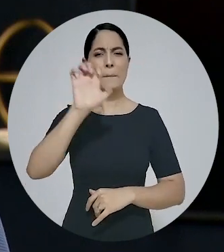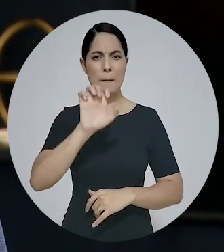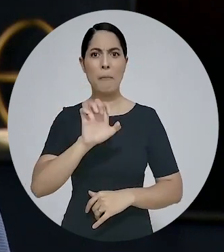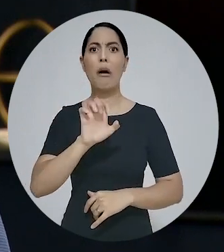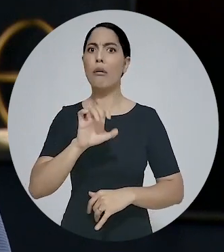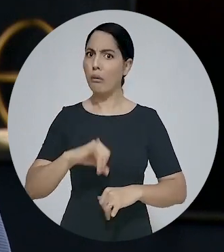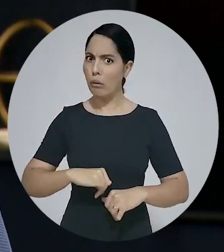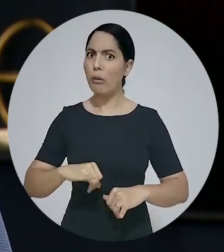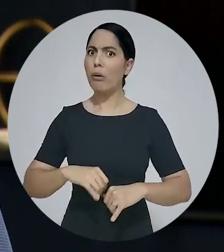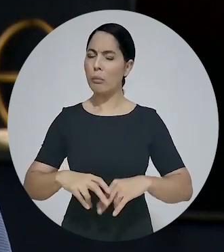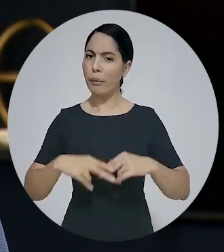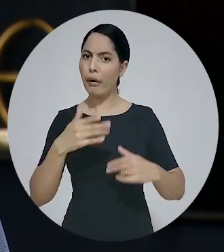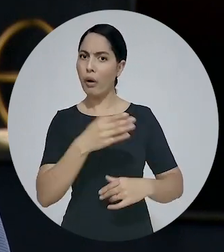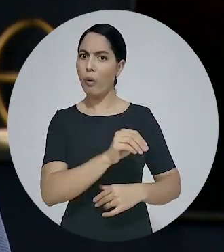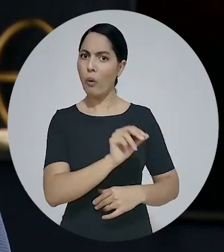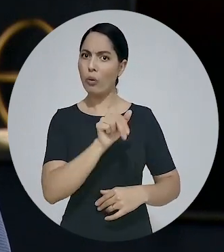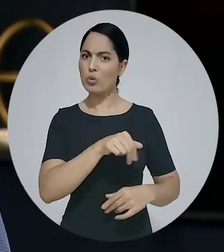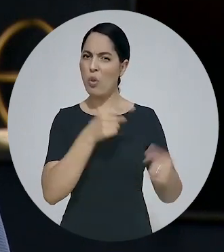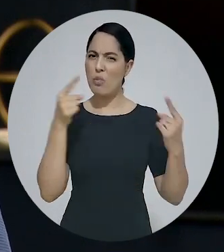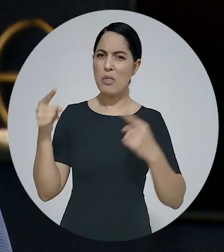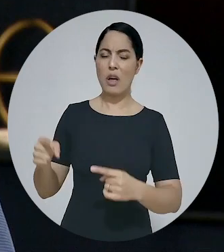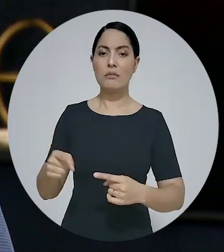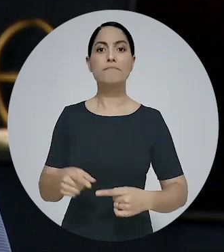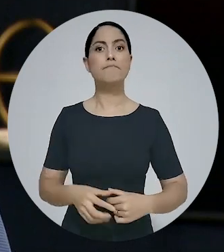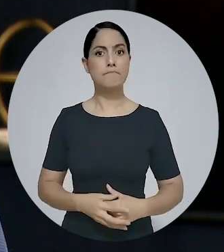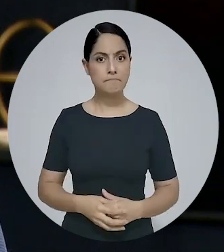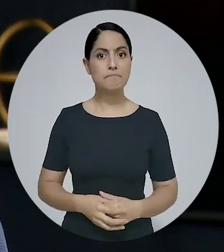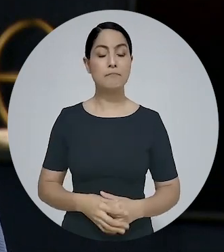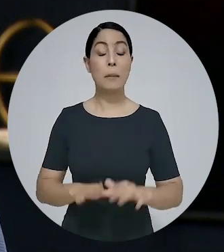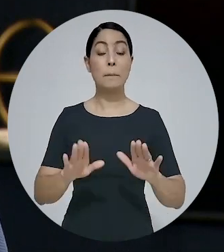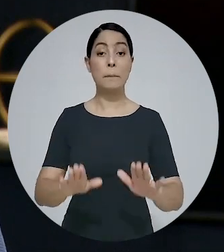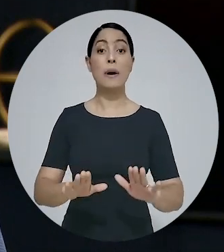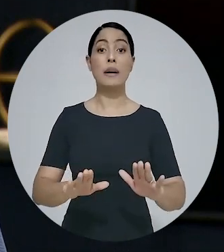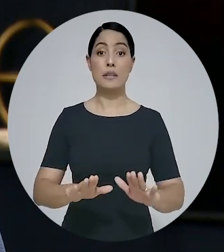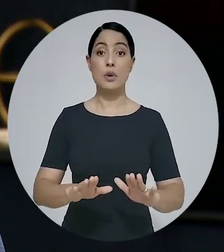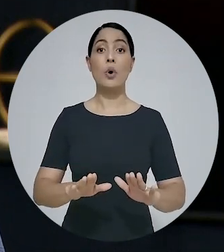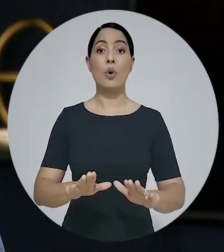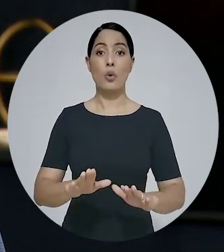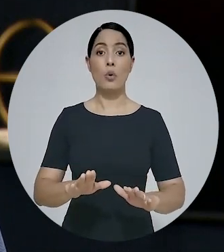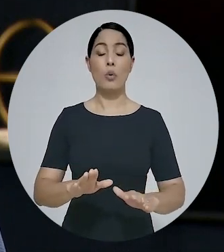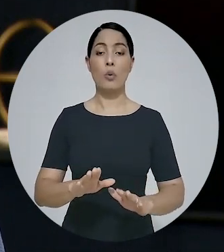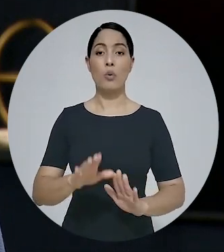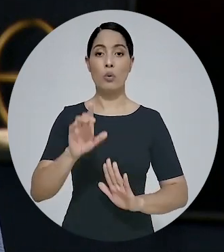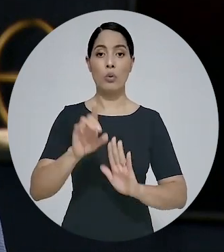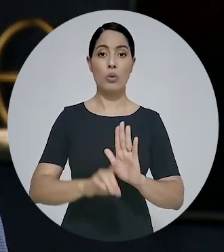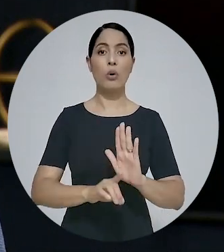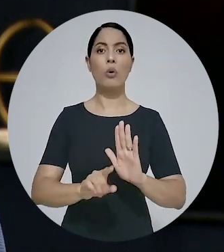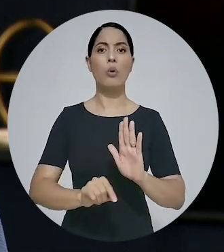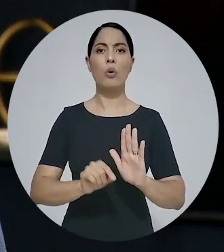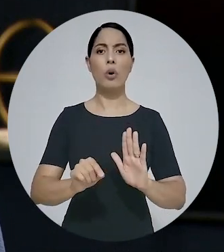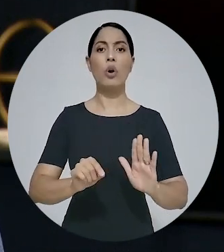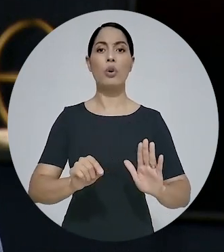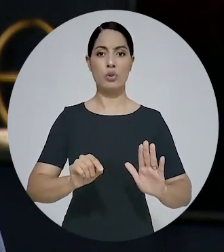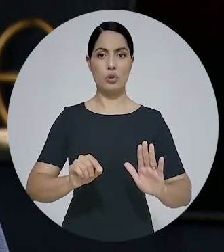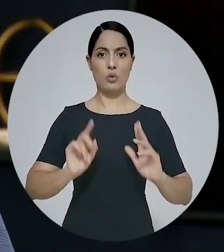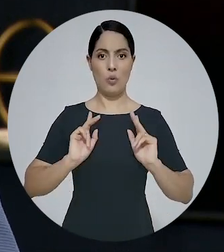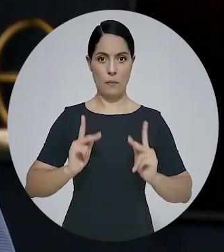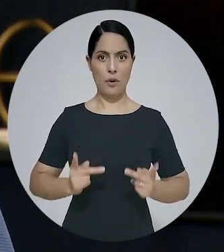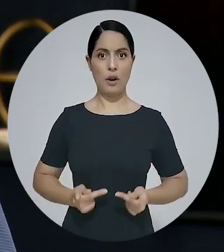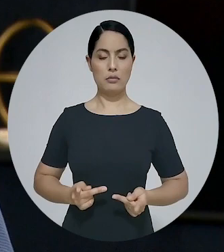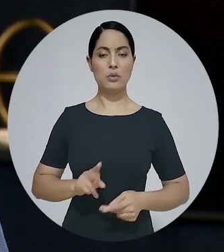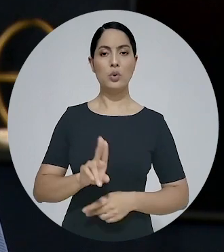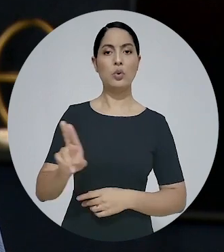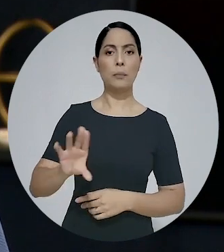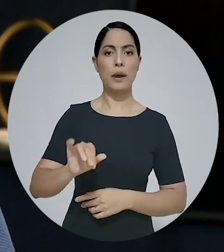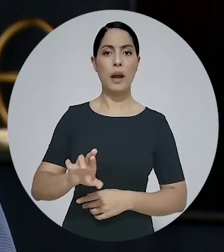em diversos estados. O presidente da Subcomissão de Assuntos Internacionais em Direitos Humanos, Carlos